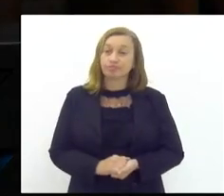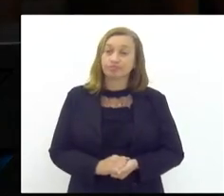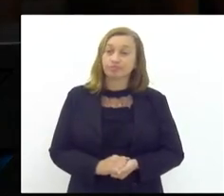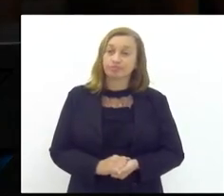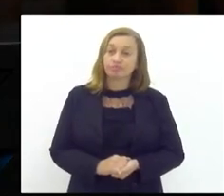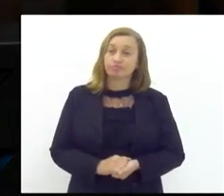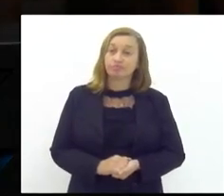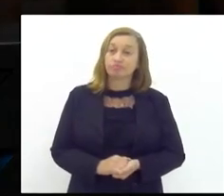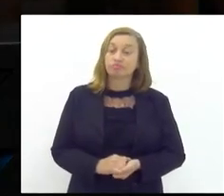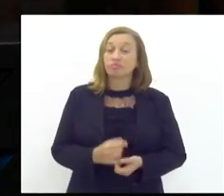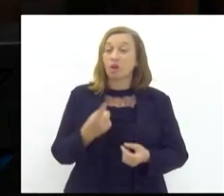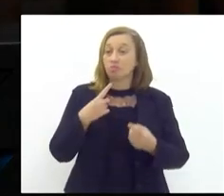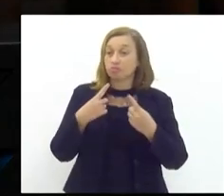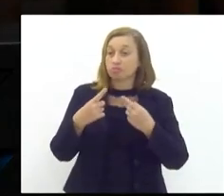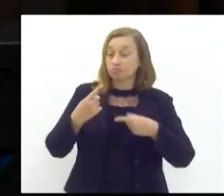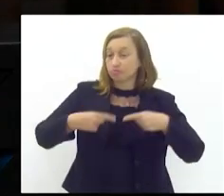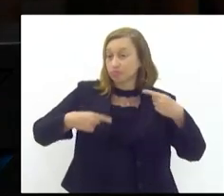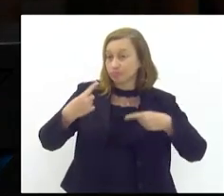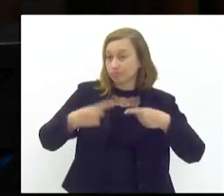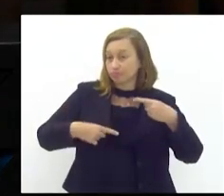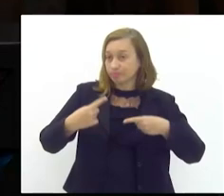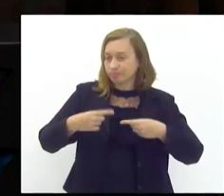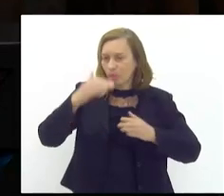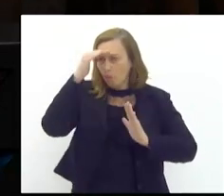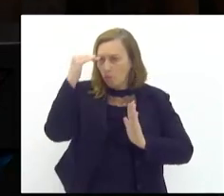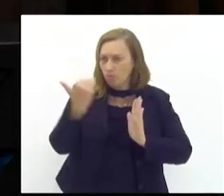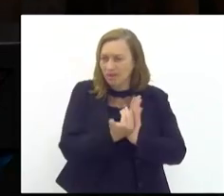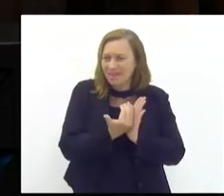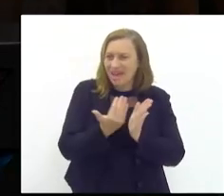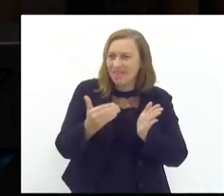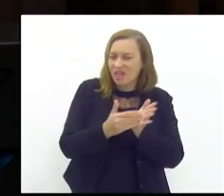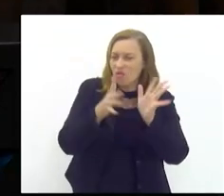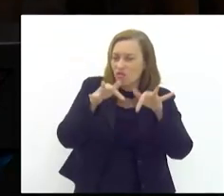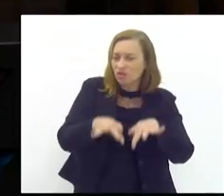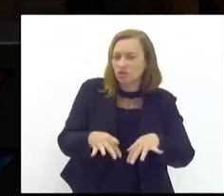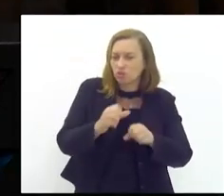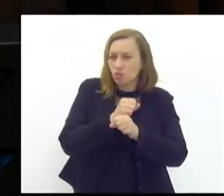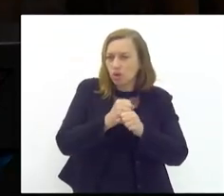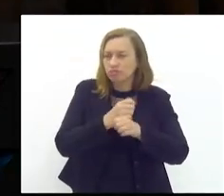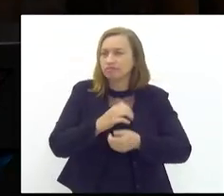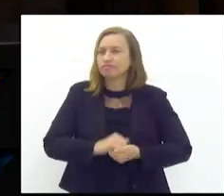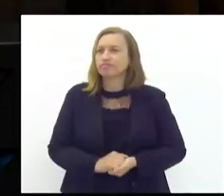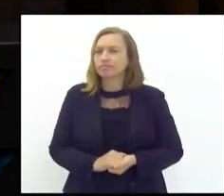uma política a ser cumprida até o final do ano